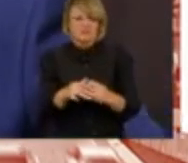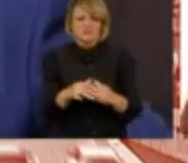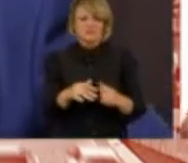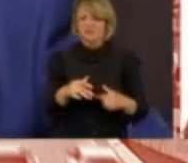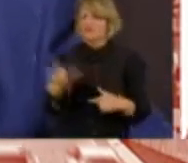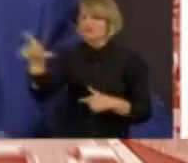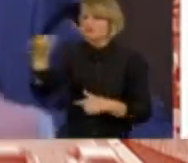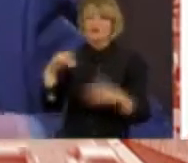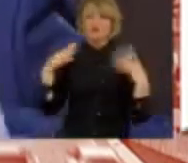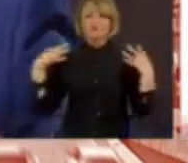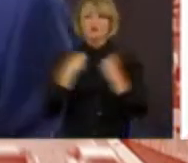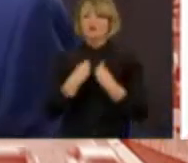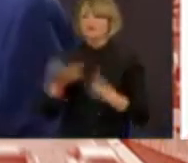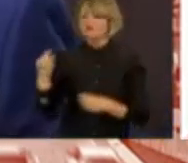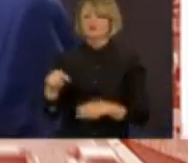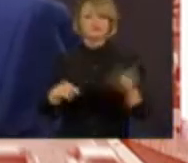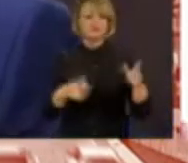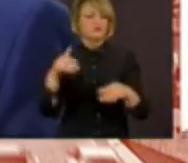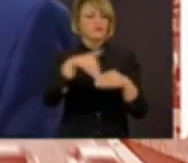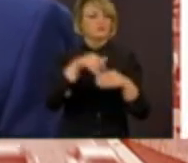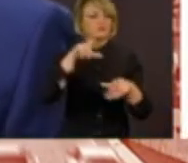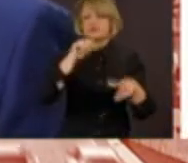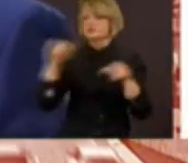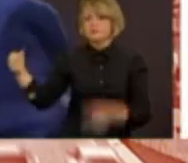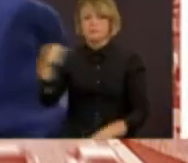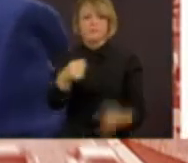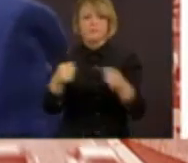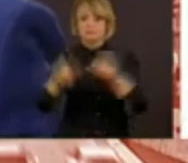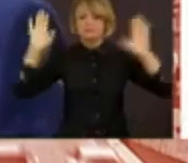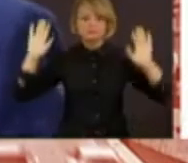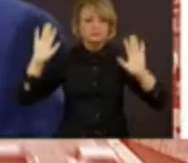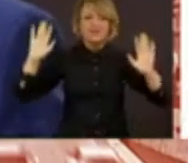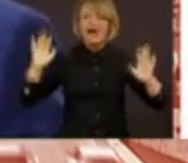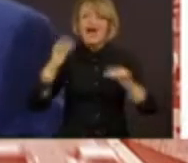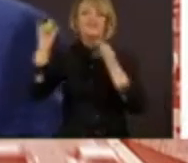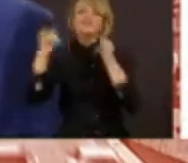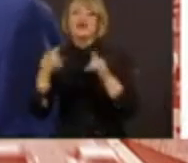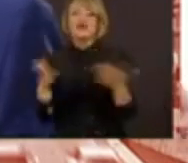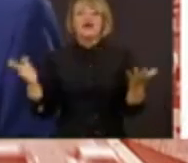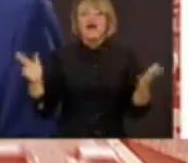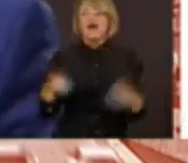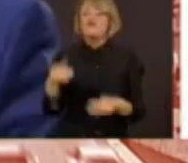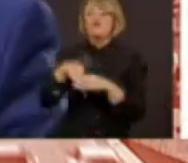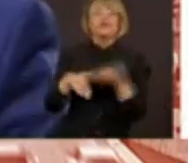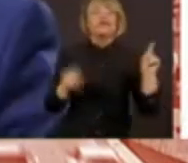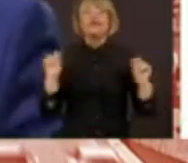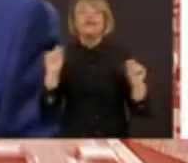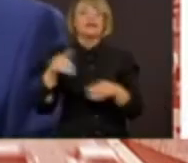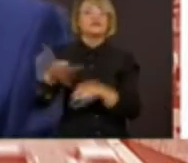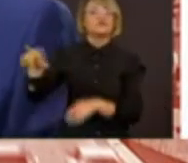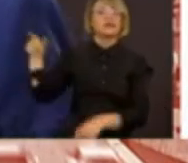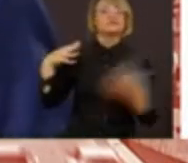para discutir esse tema de maneira mais profunda aqui, porque eu acho que ele abre um espaço para se debater algumas questões, como, por